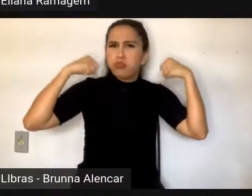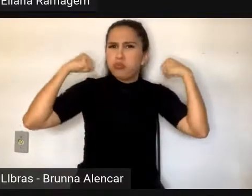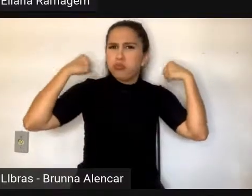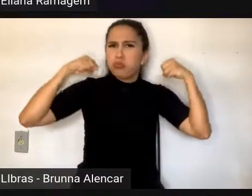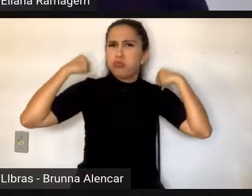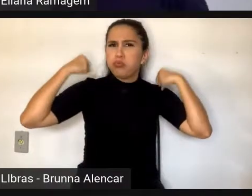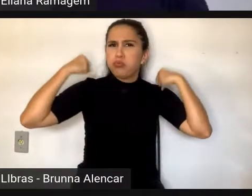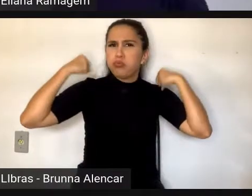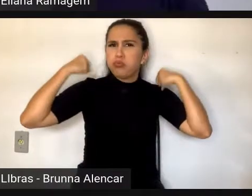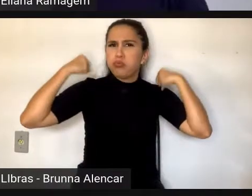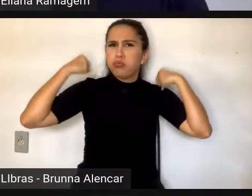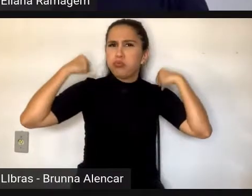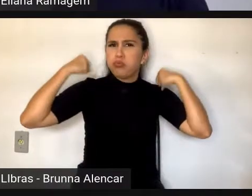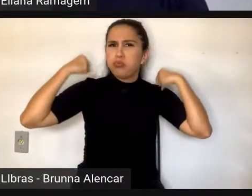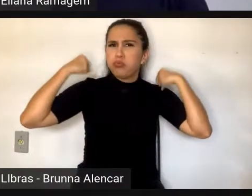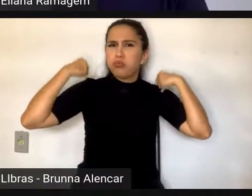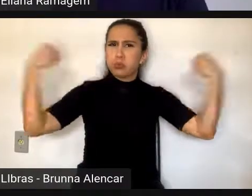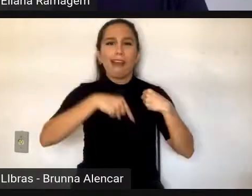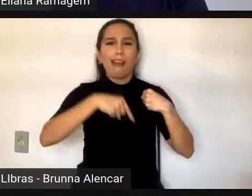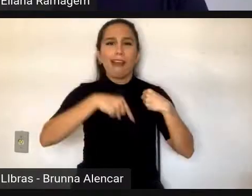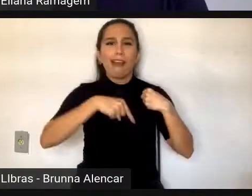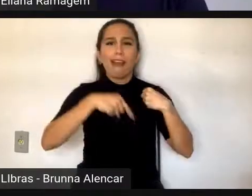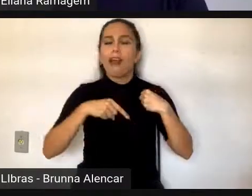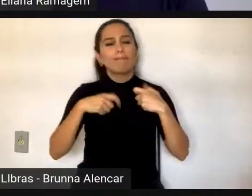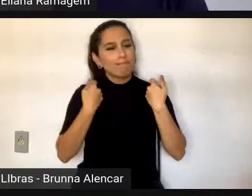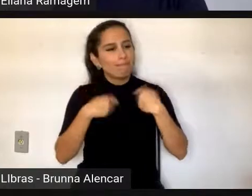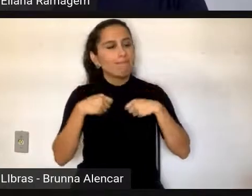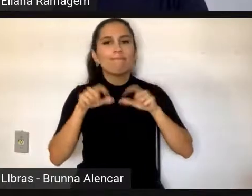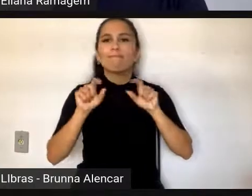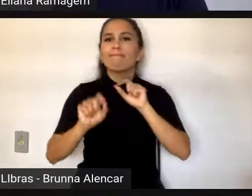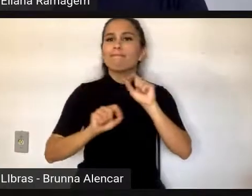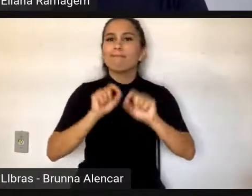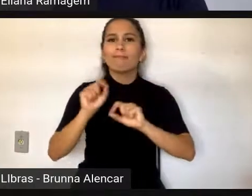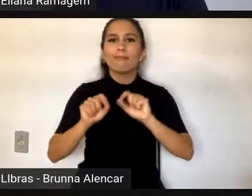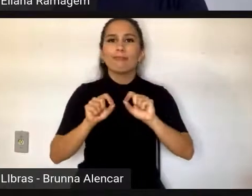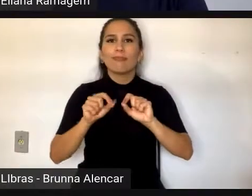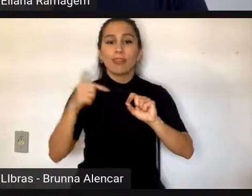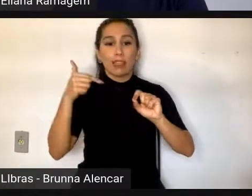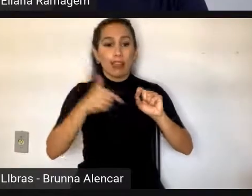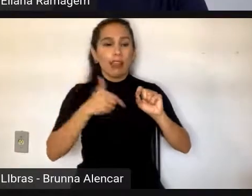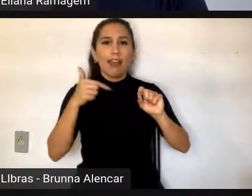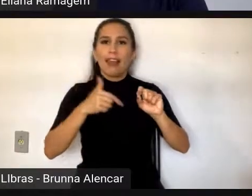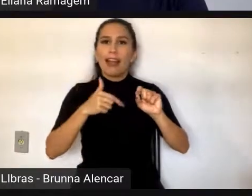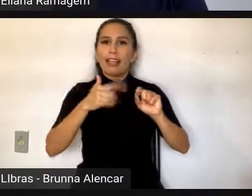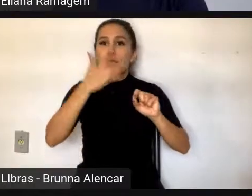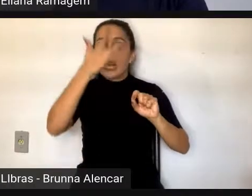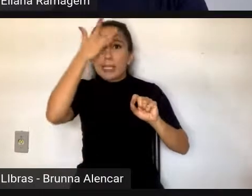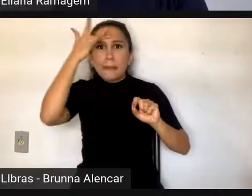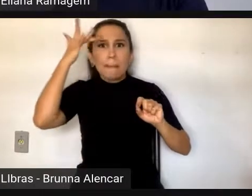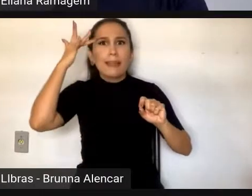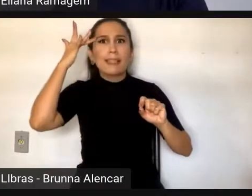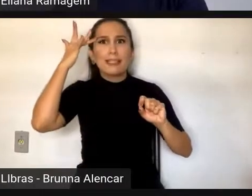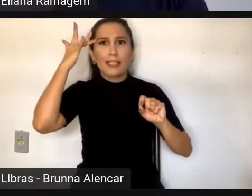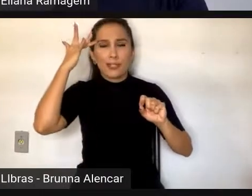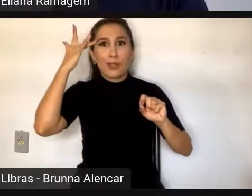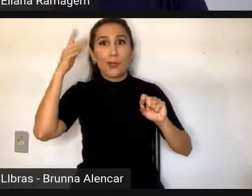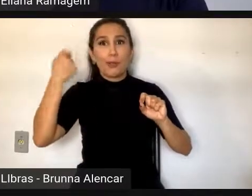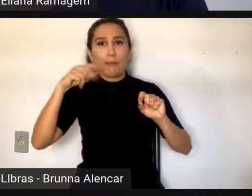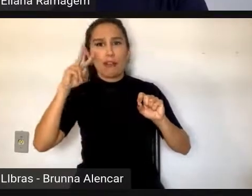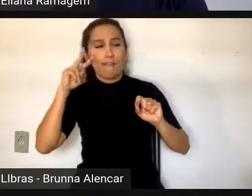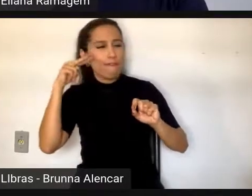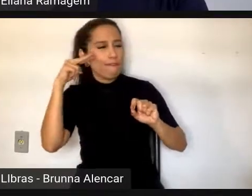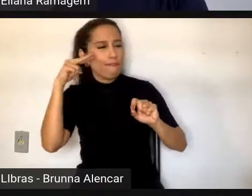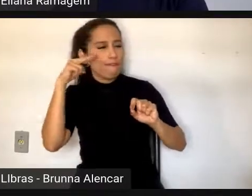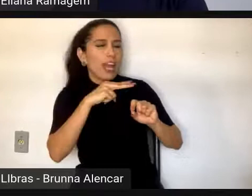nós, ela deve ser encarada como uma espécie de vacina. O cara que tem uma atividade